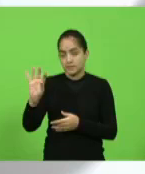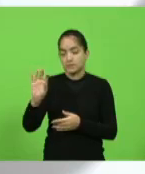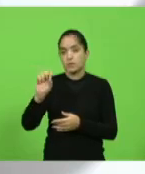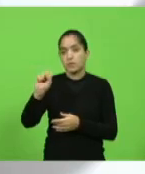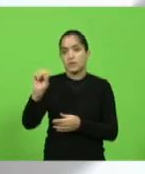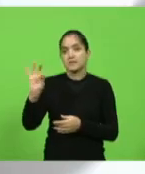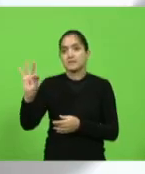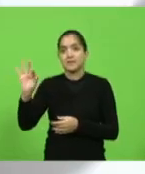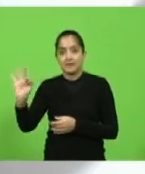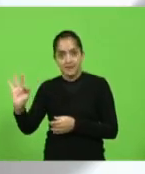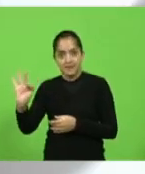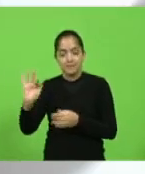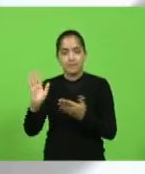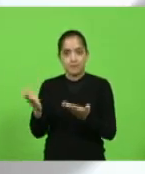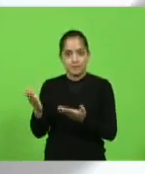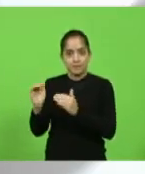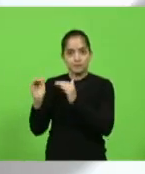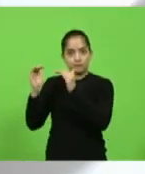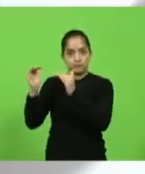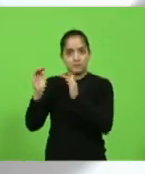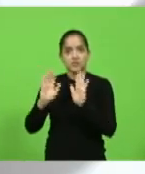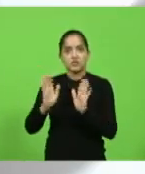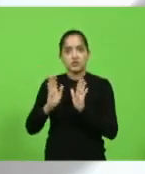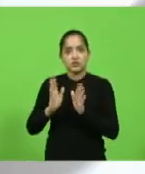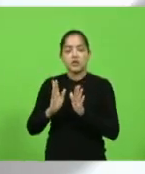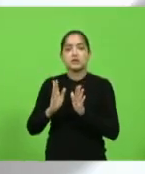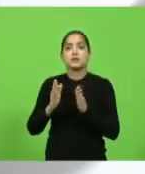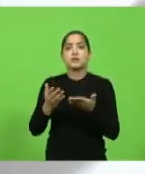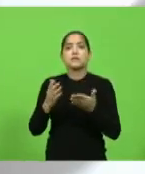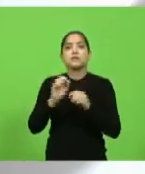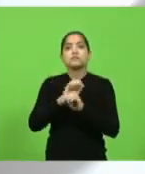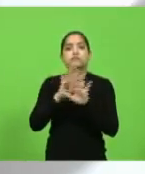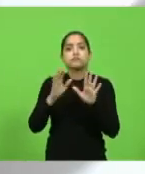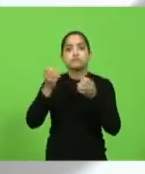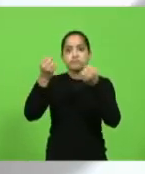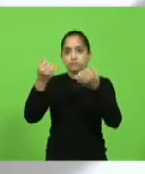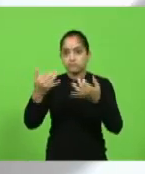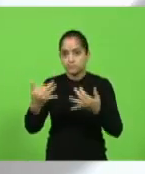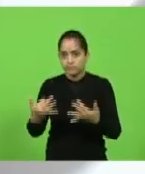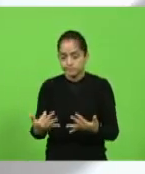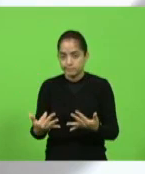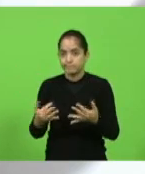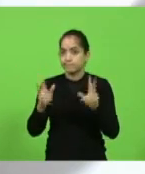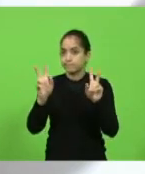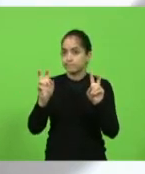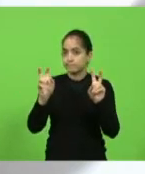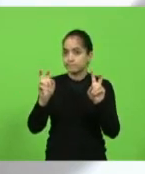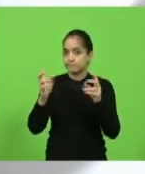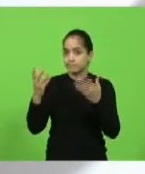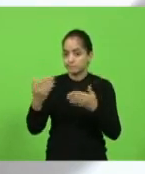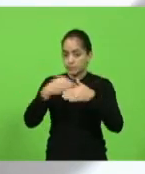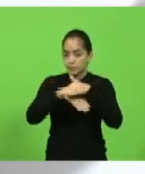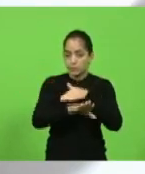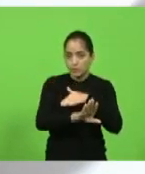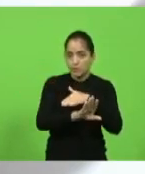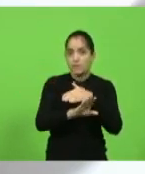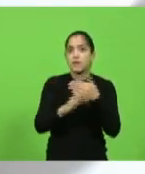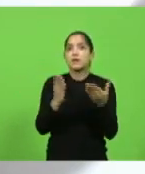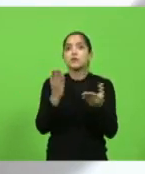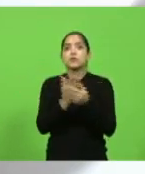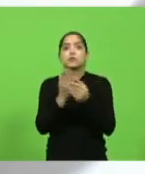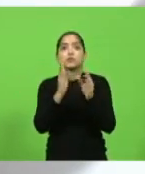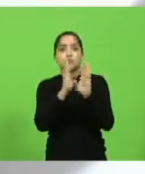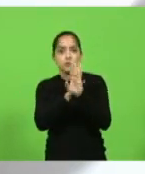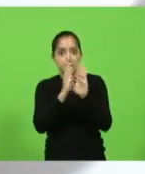O STF já teve a oportunidade de assentar a compreensão a respeito da temática, traduzindo que o arquivamento do inquérito com esteio